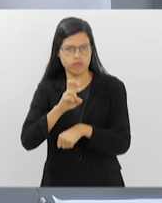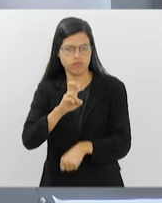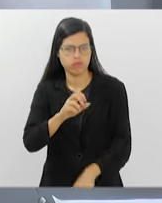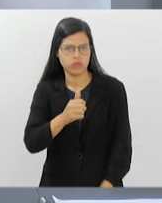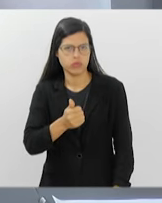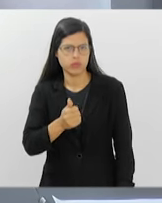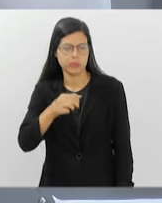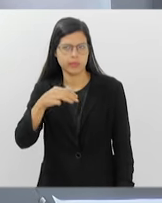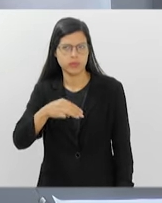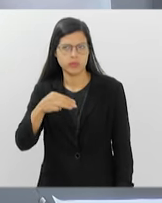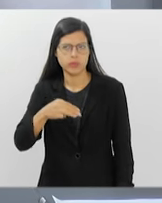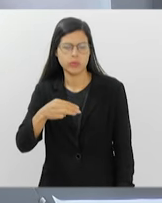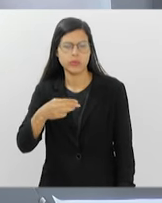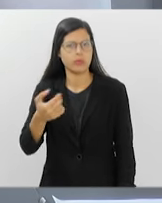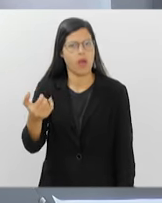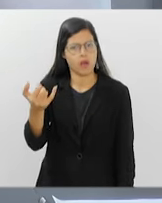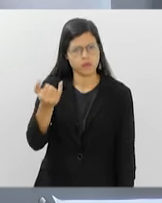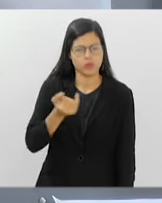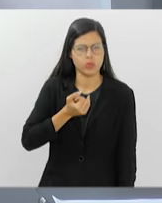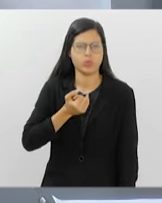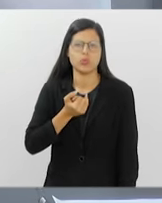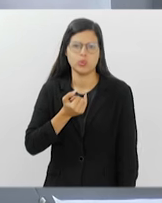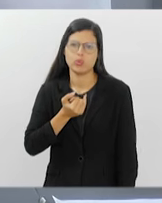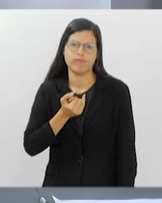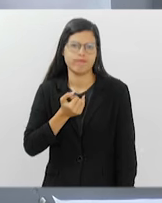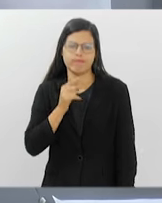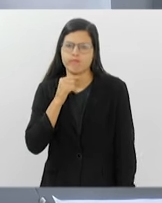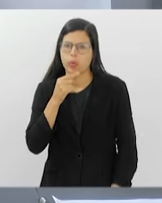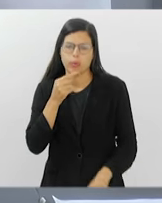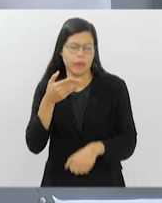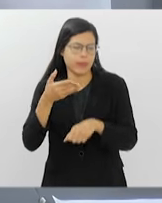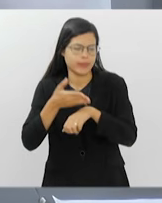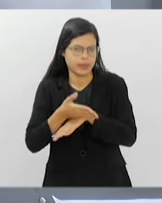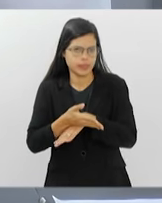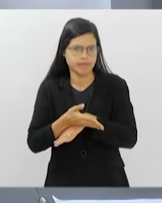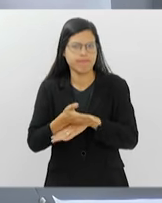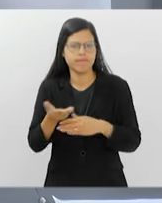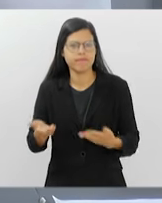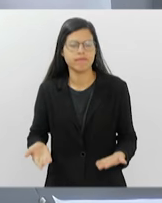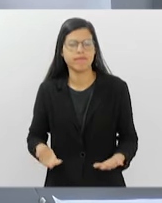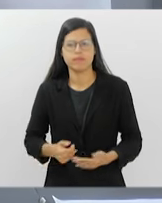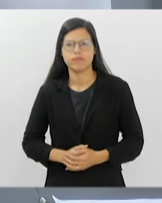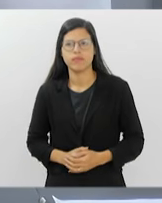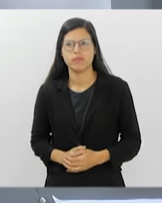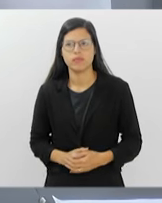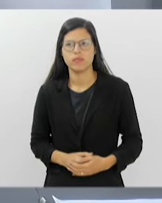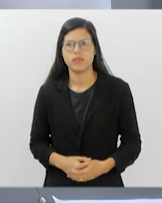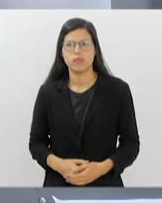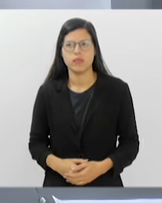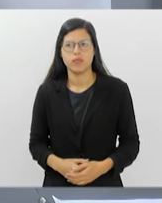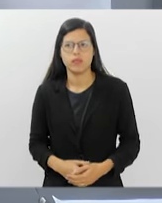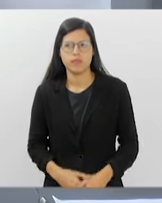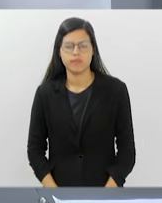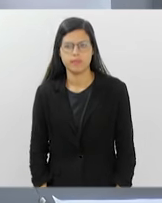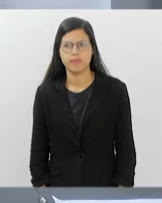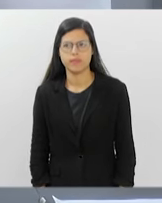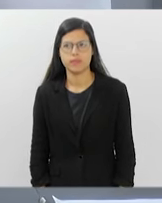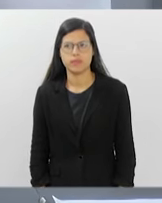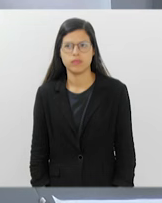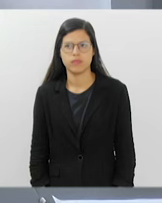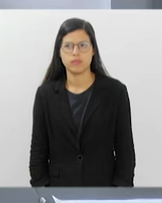9:51 comunicou que não viria e afirmando que não